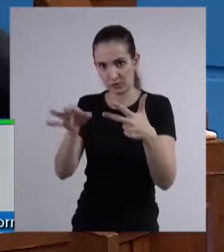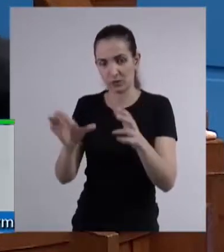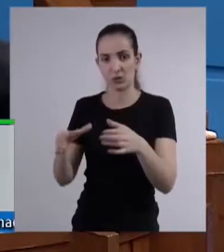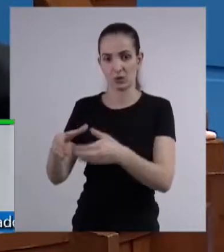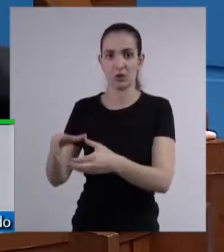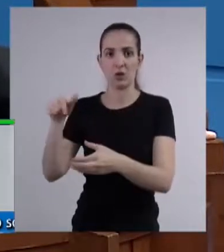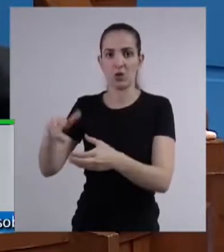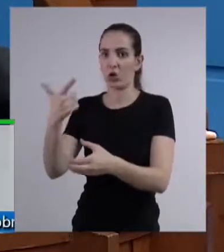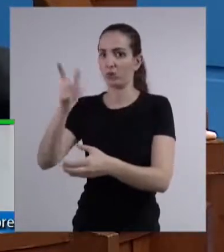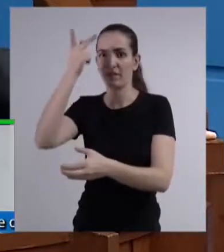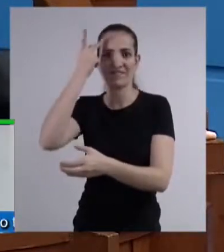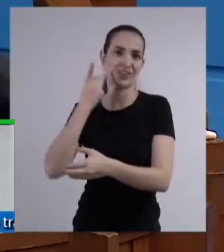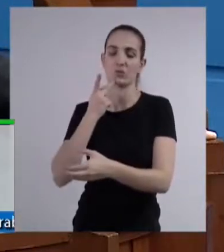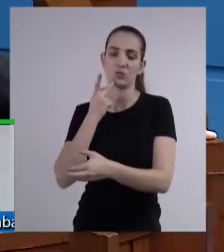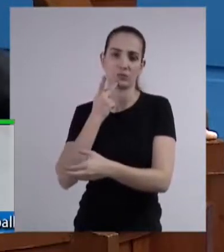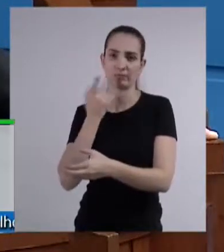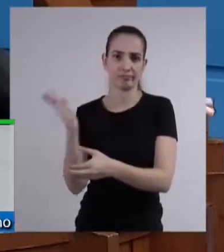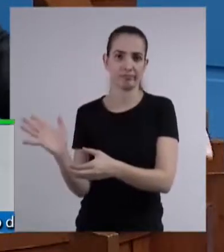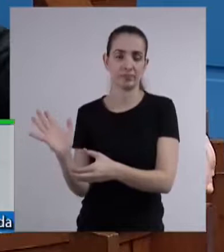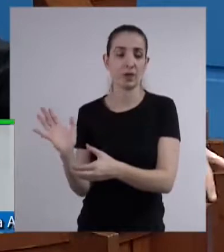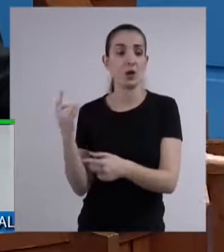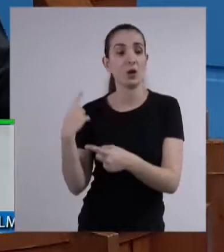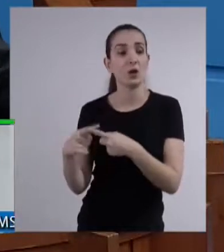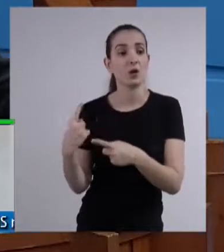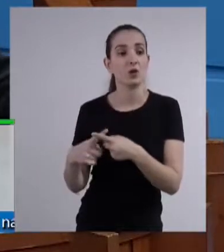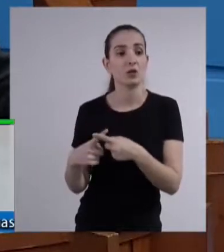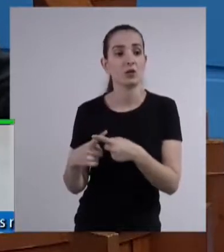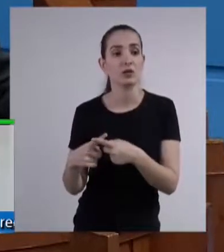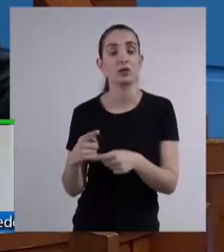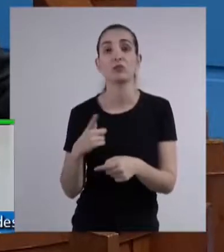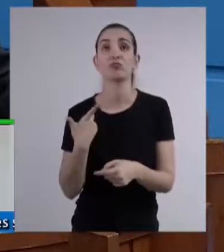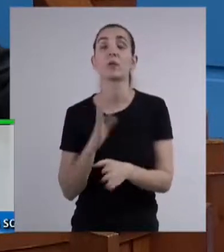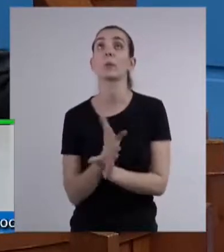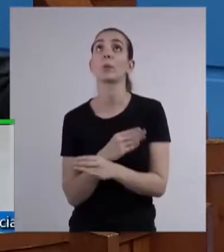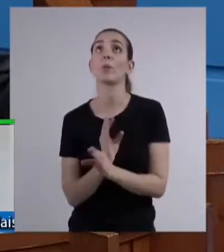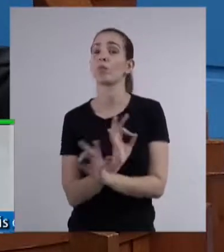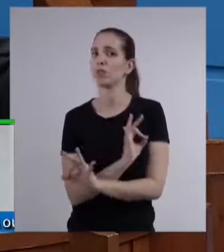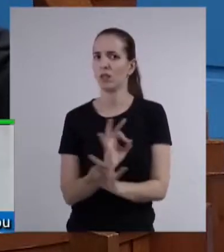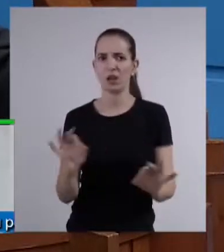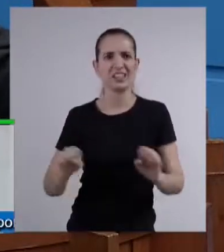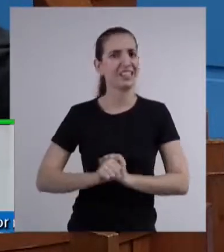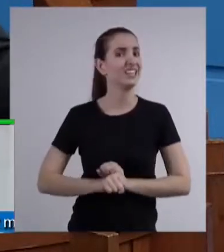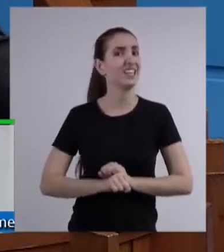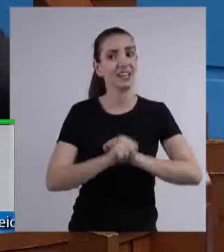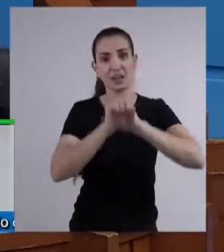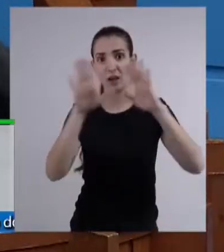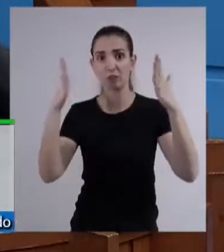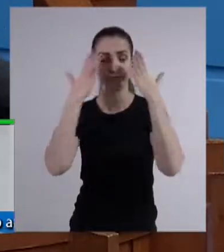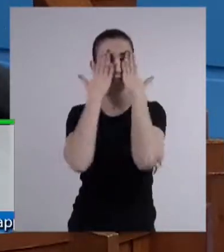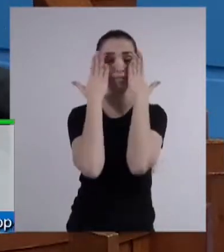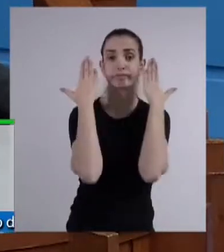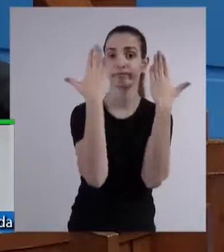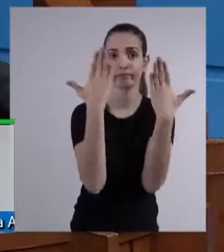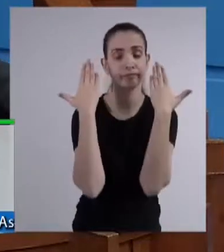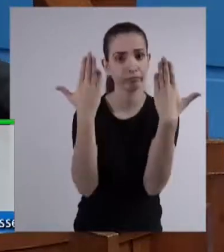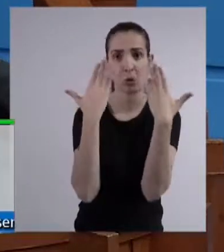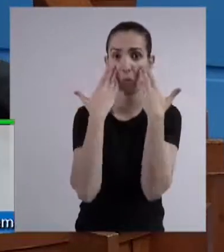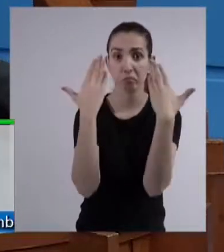mais vergonha na cara. Eles não disfarçam mais. Eles agem à luz do